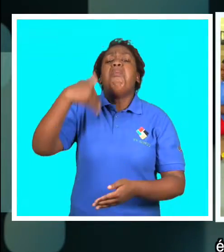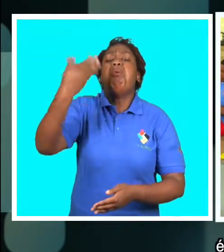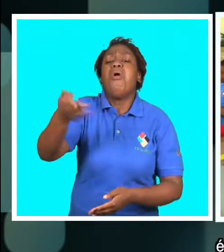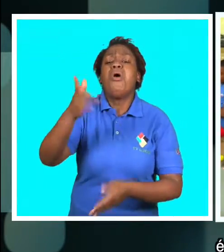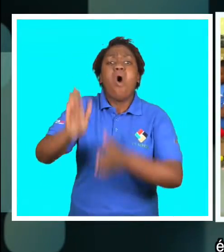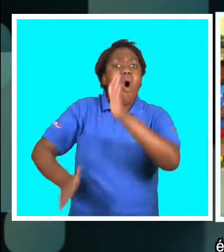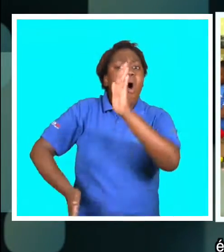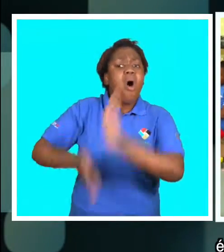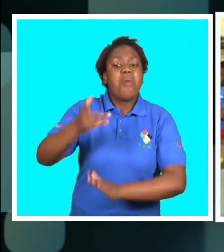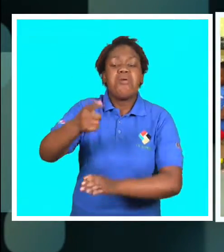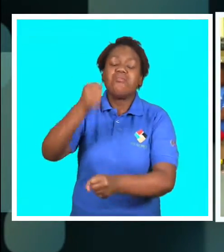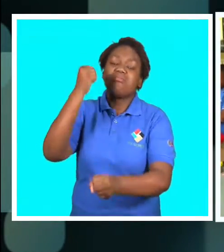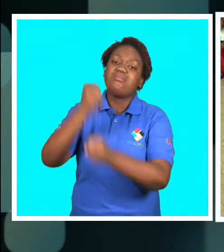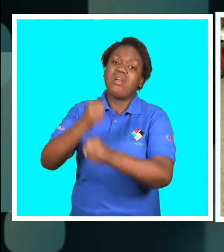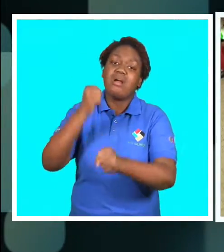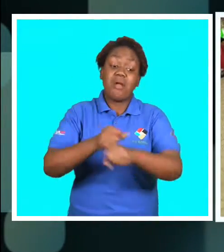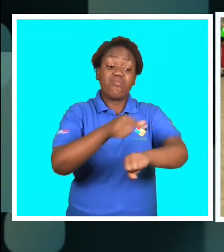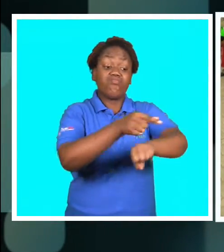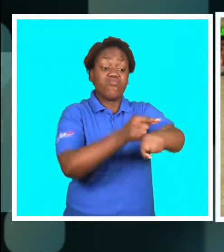relógios.